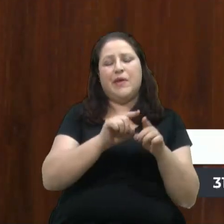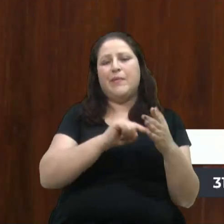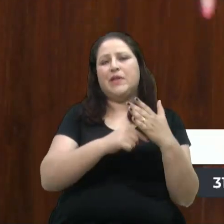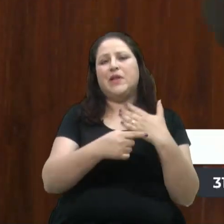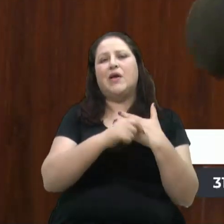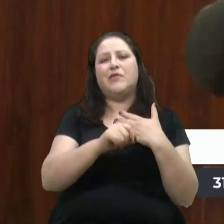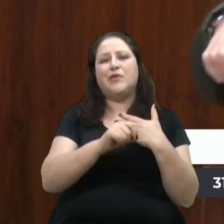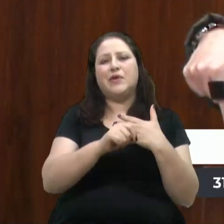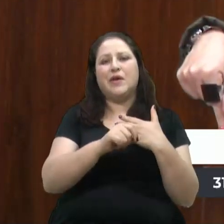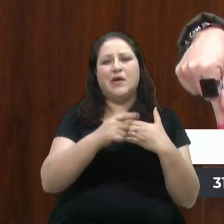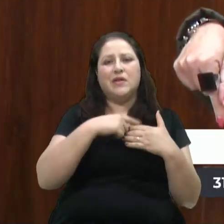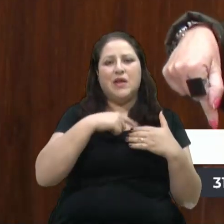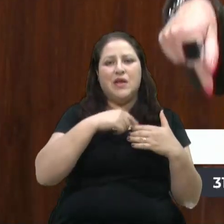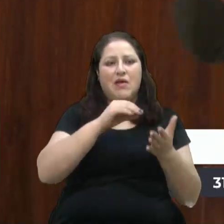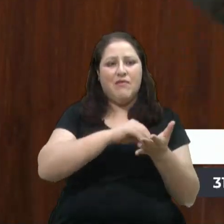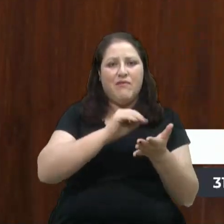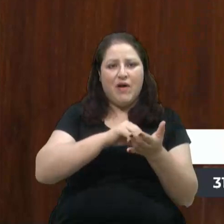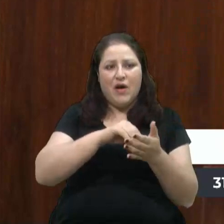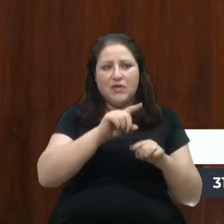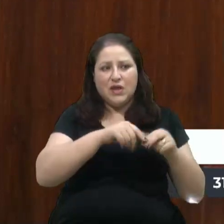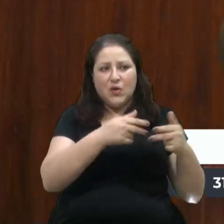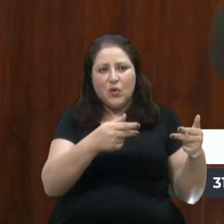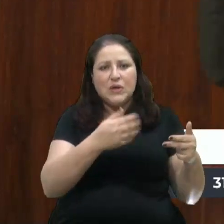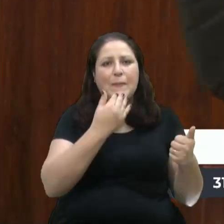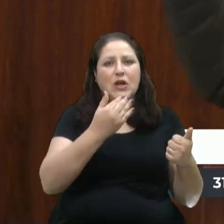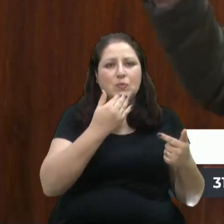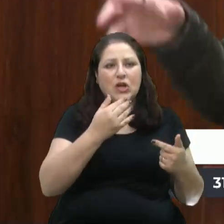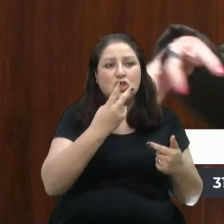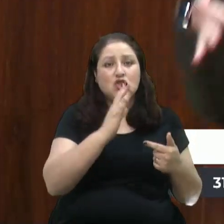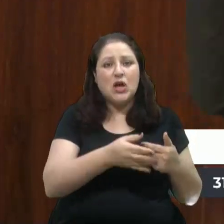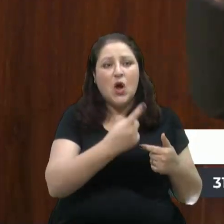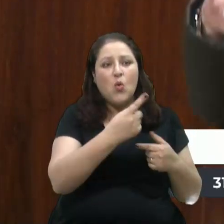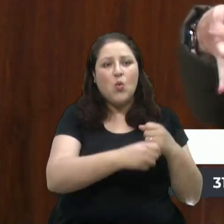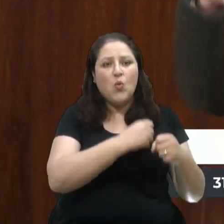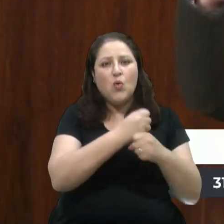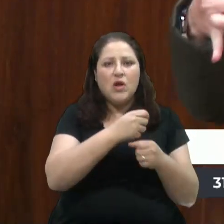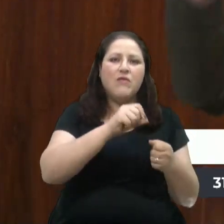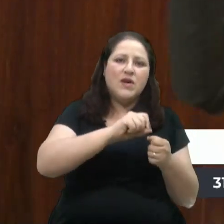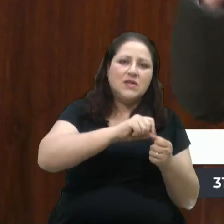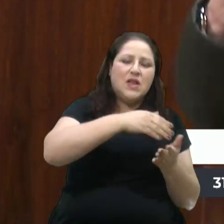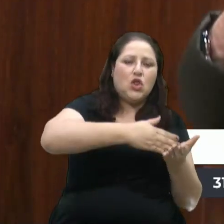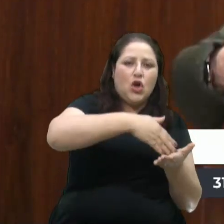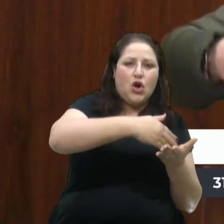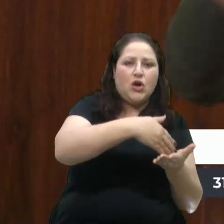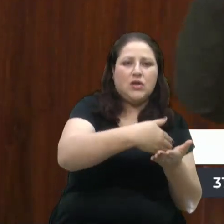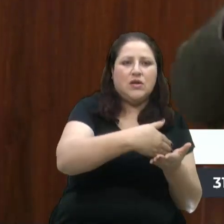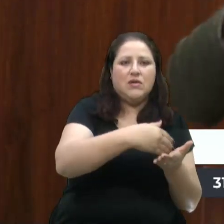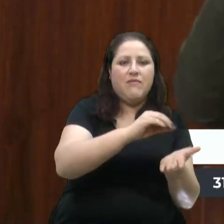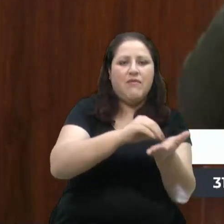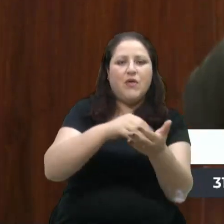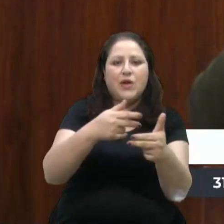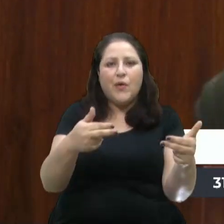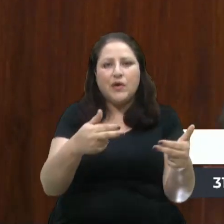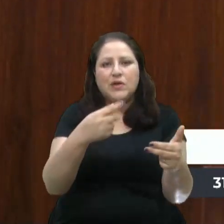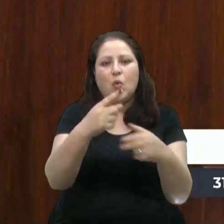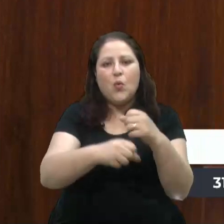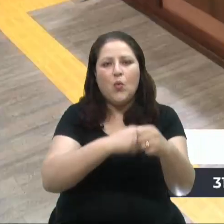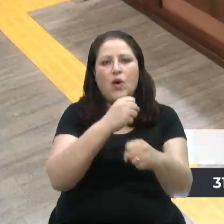2 de julho eu vou trazer uma torta dois anos disso dois anos Aquilo é muita coisa aniversariando sem